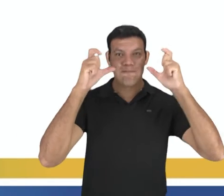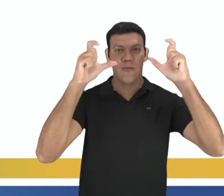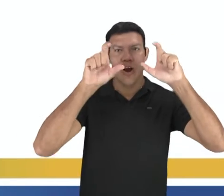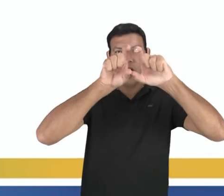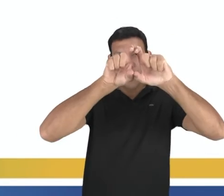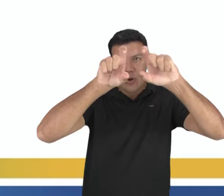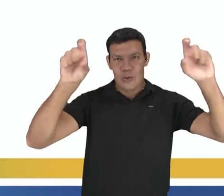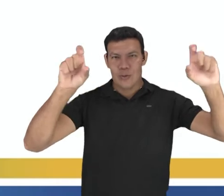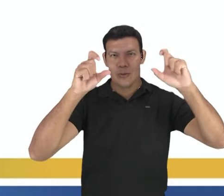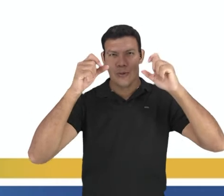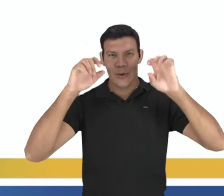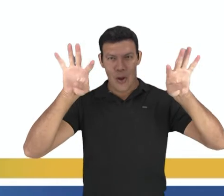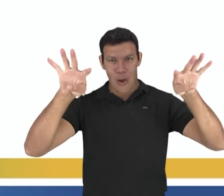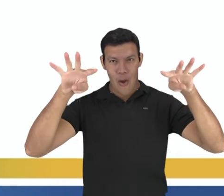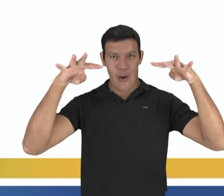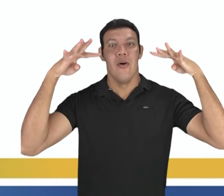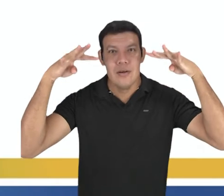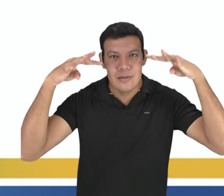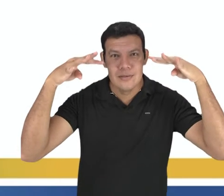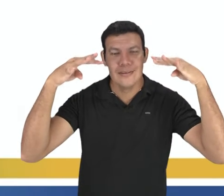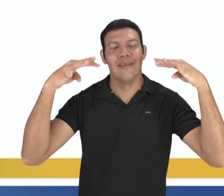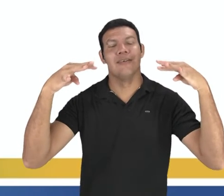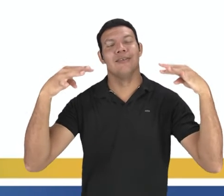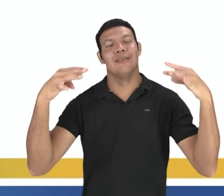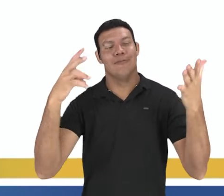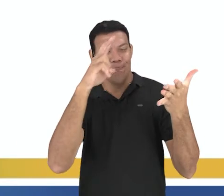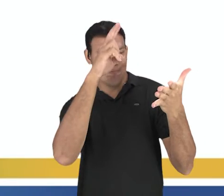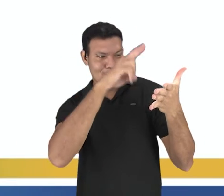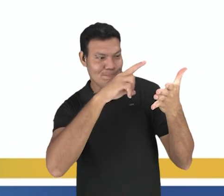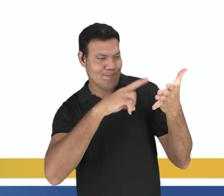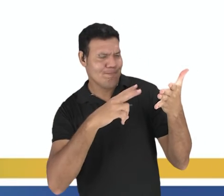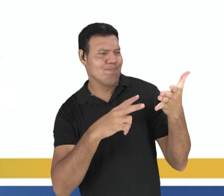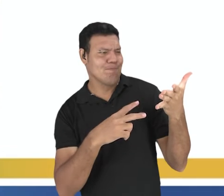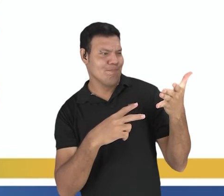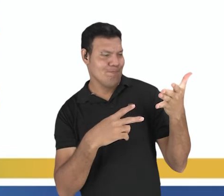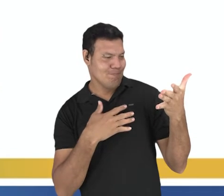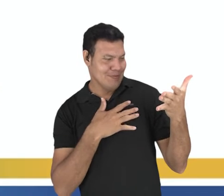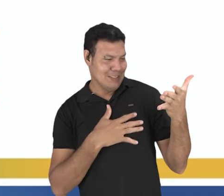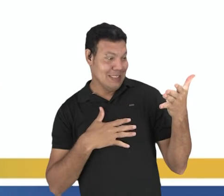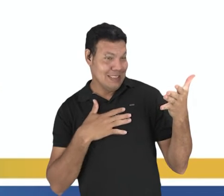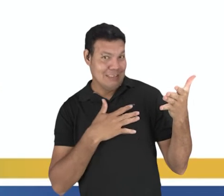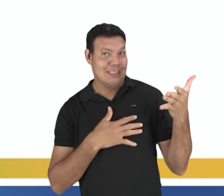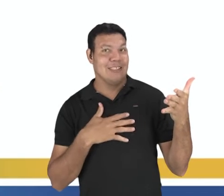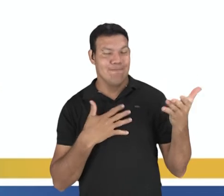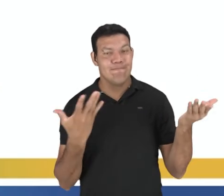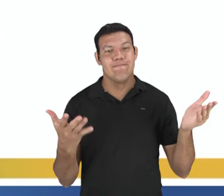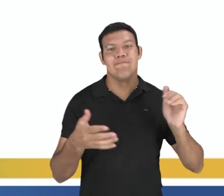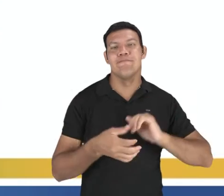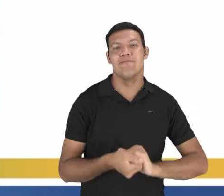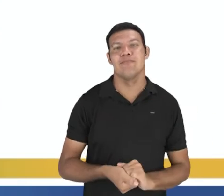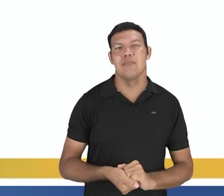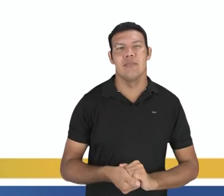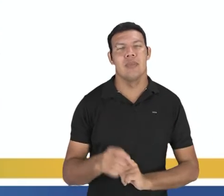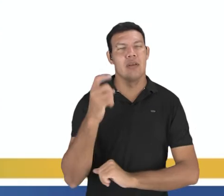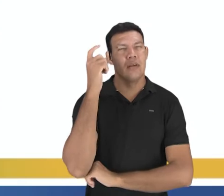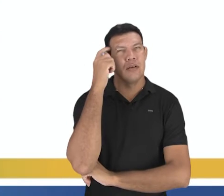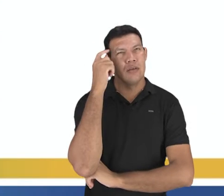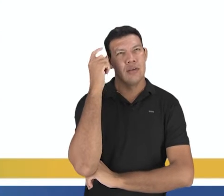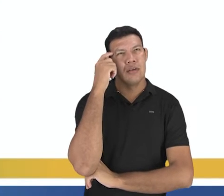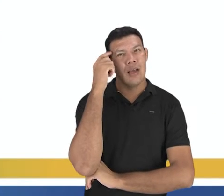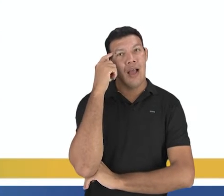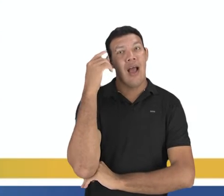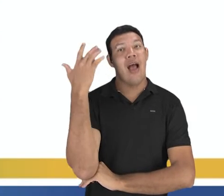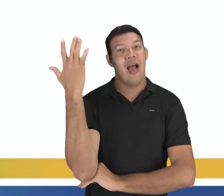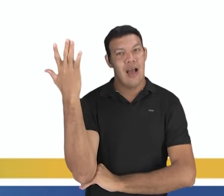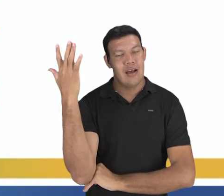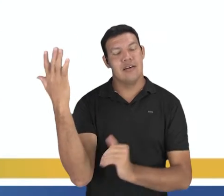que chamar, tem que convidar o leitor para ler o seu texto. E aí, pensando nisso, nós